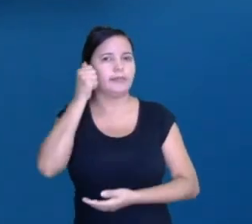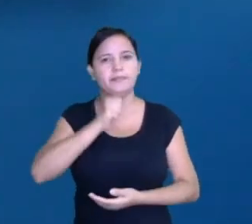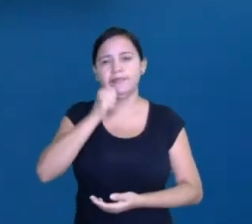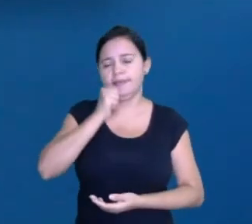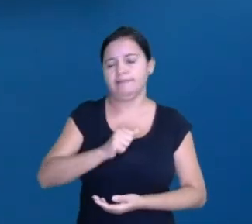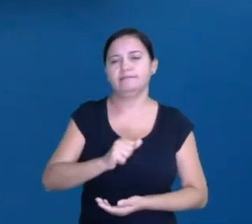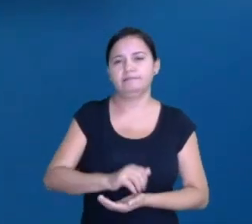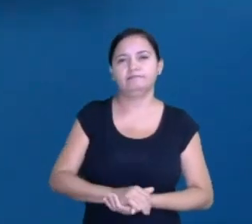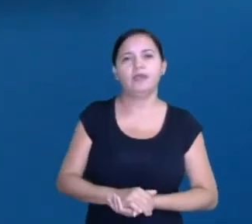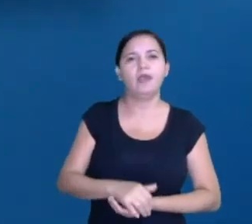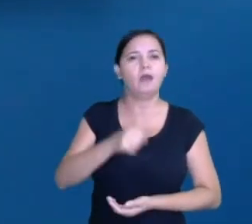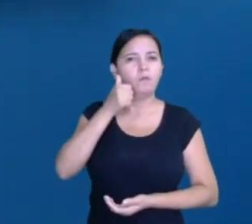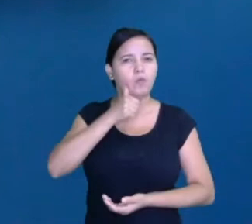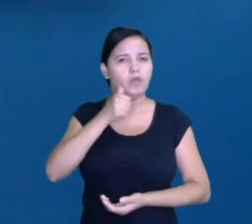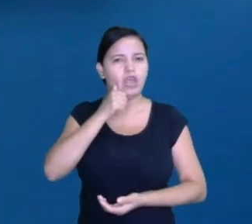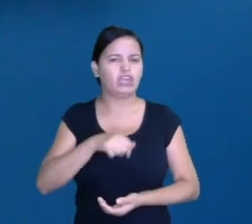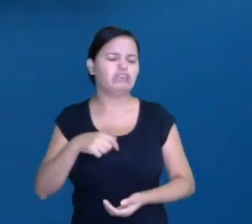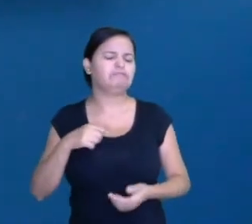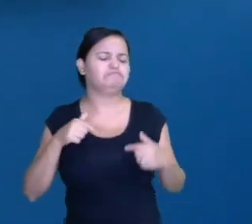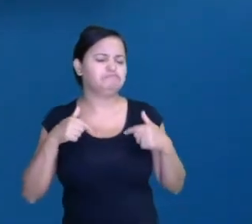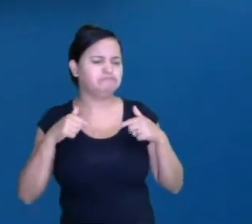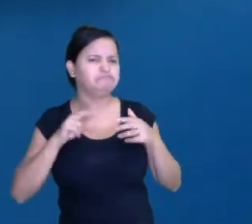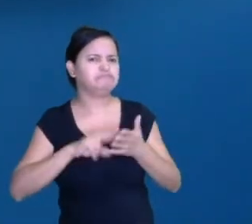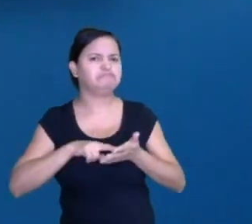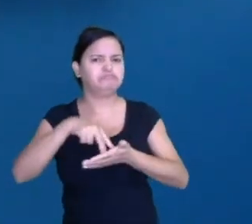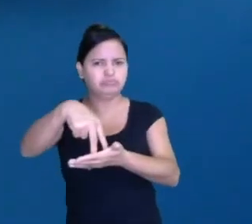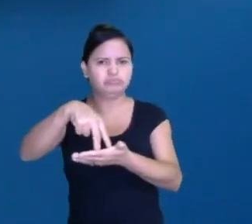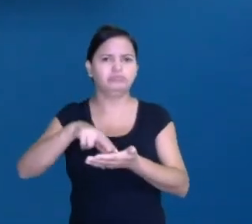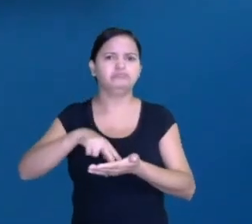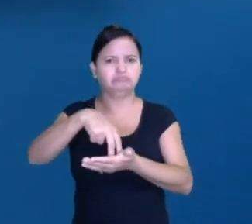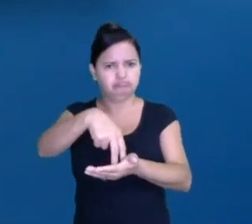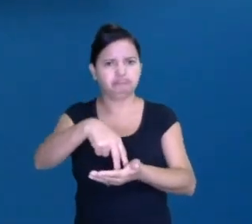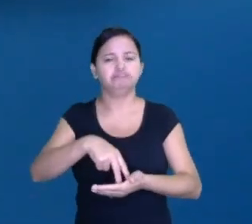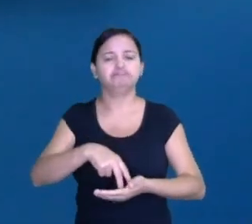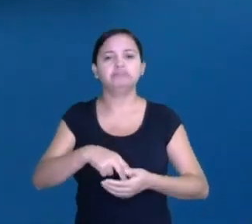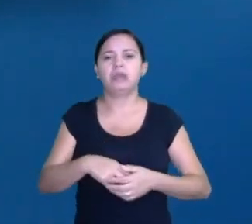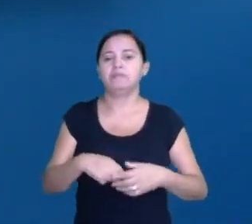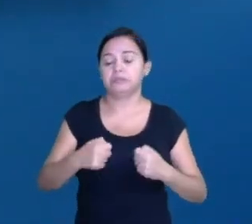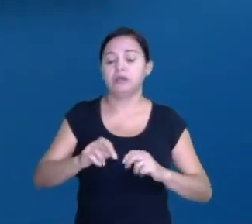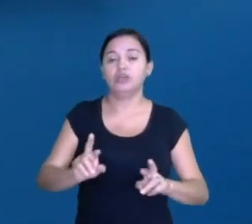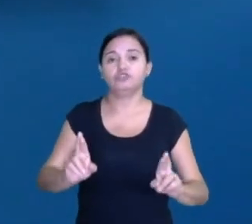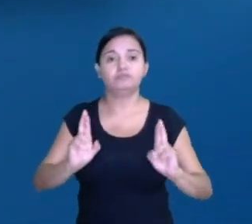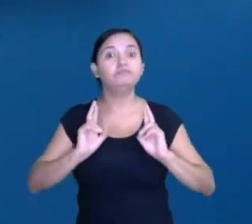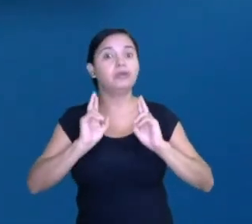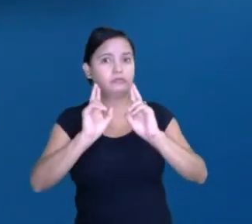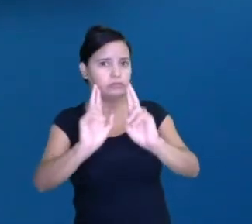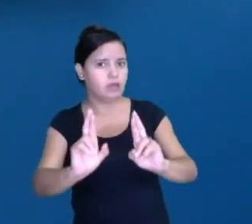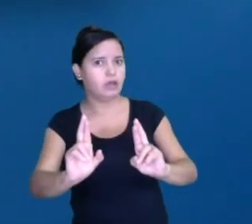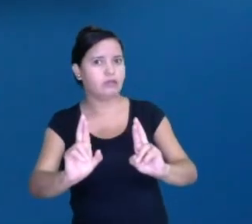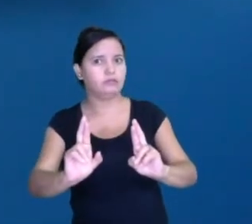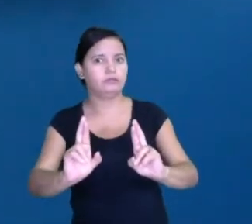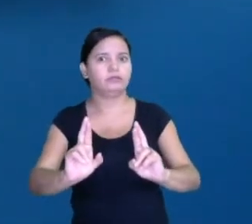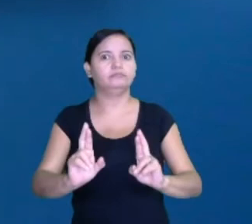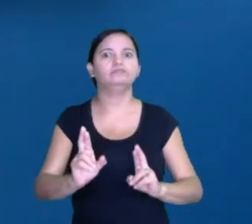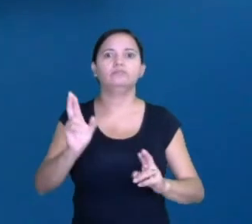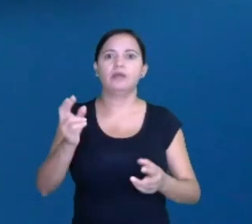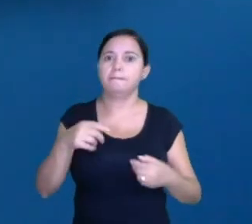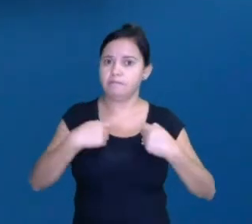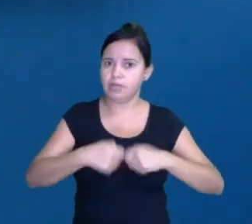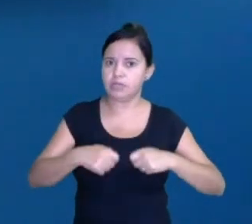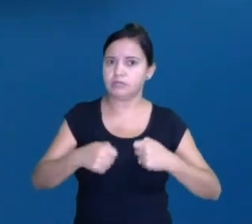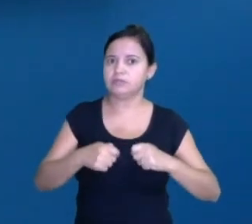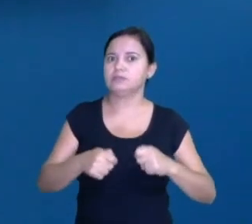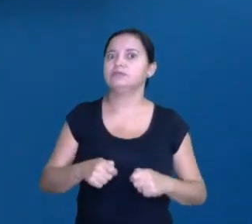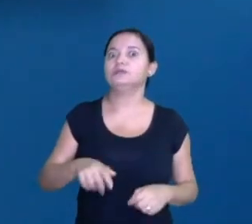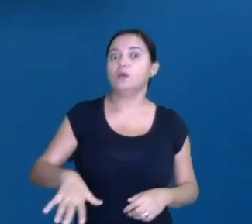são as mulheres. Mulheres essas que precisam ser enumeradas, que precisam ser respeitadas, que precisam ser devidamente colocadas